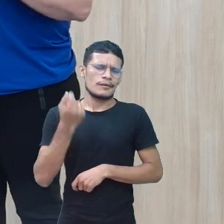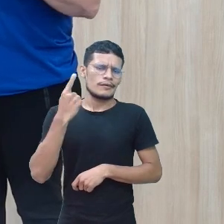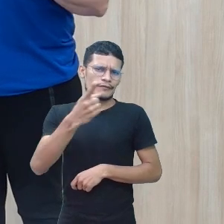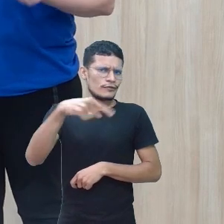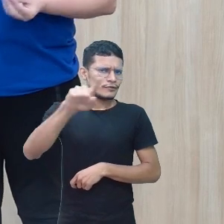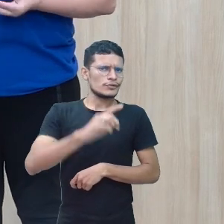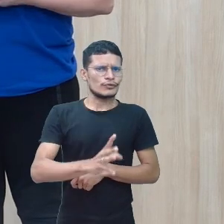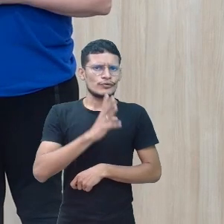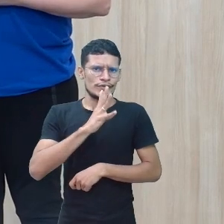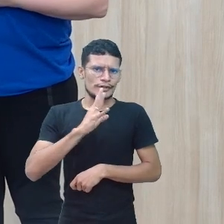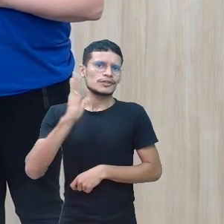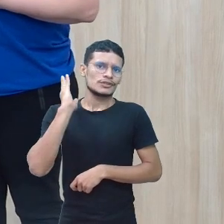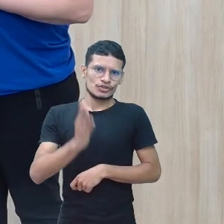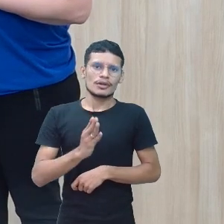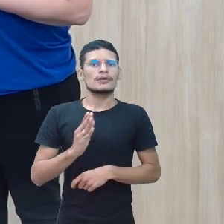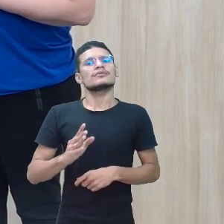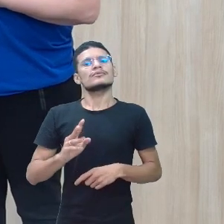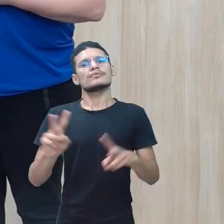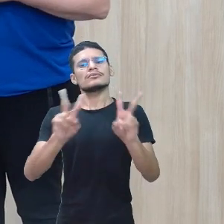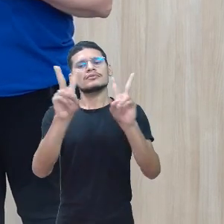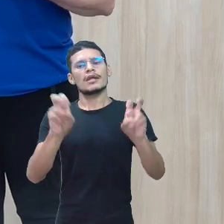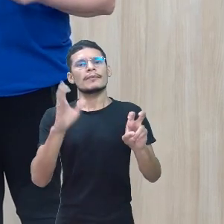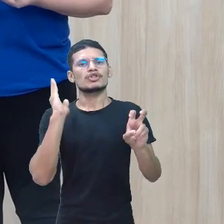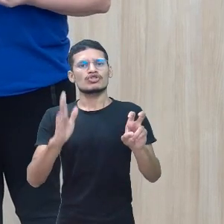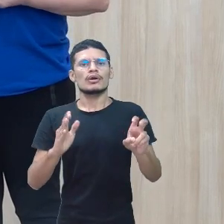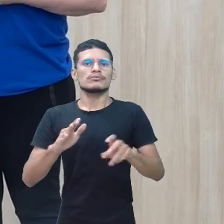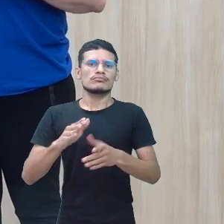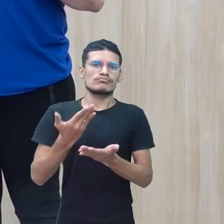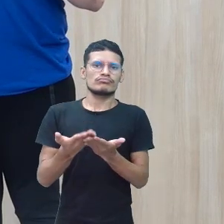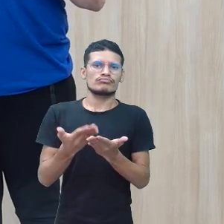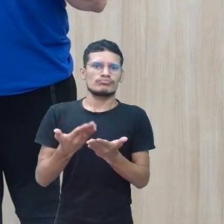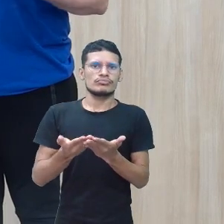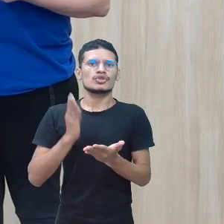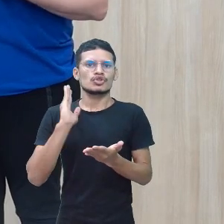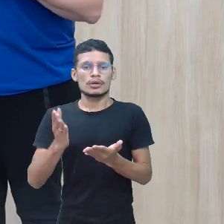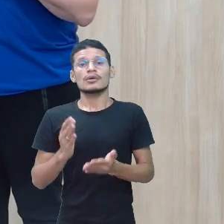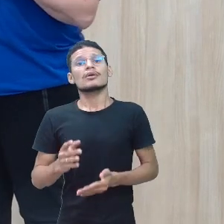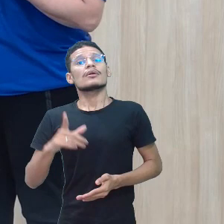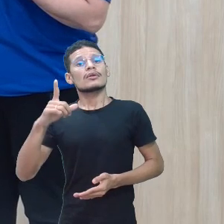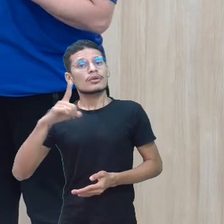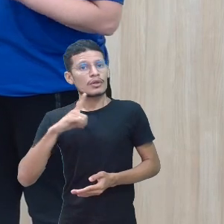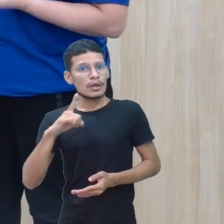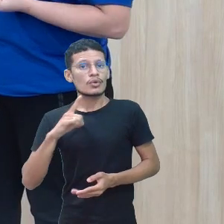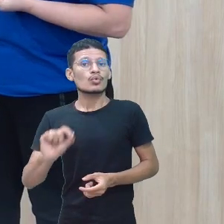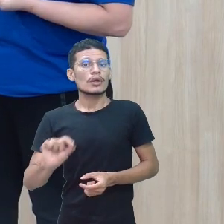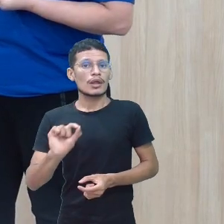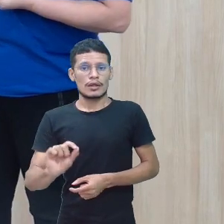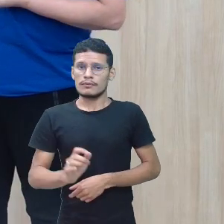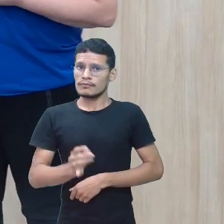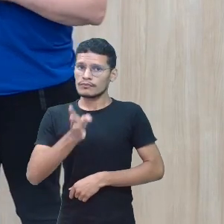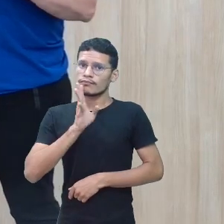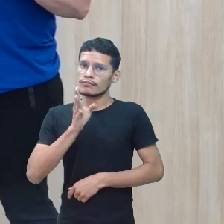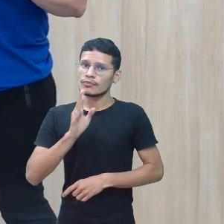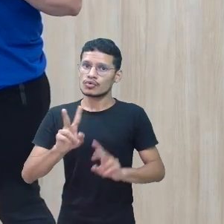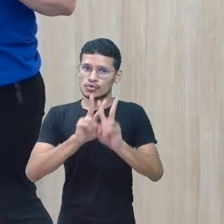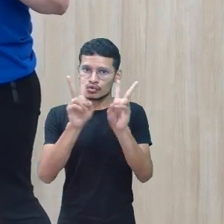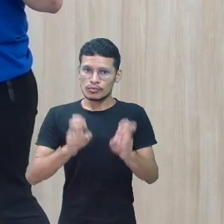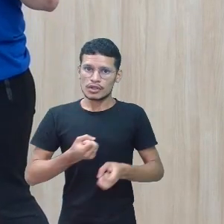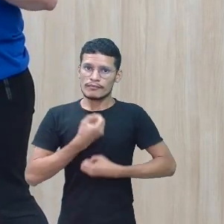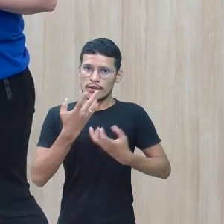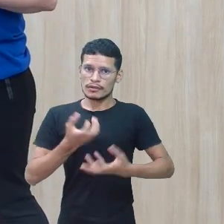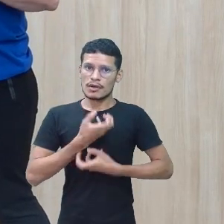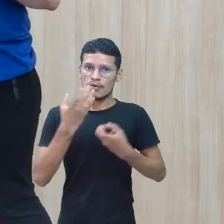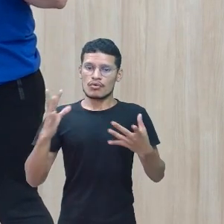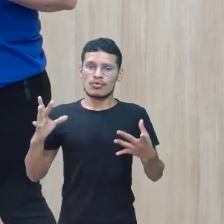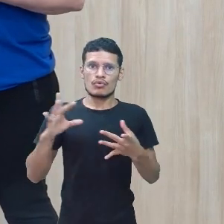dentro daquilo que temos falado. Nós vamos conhecer aquelas expressões conectoras que usamos dentro